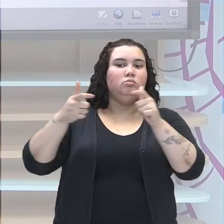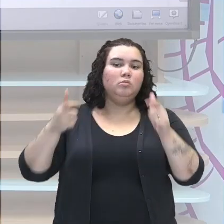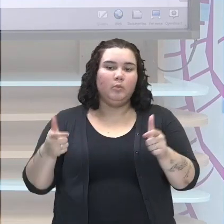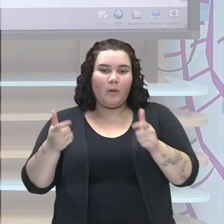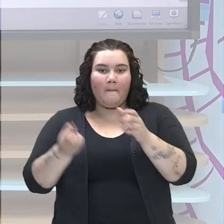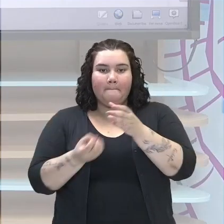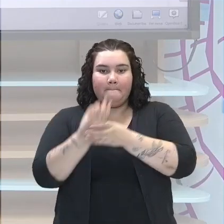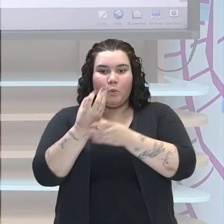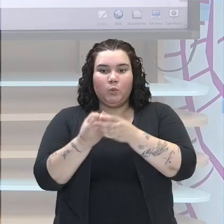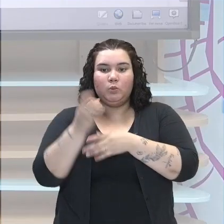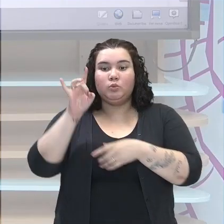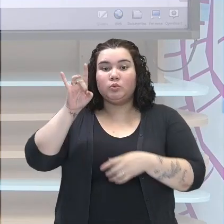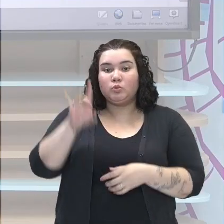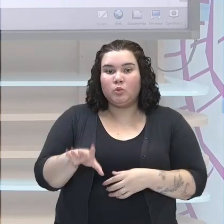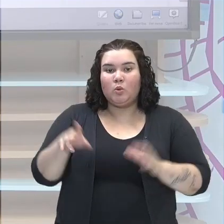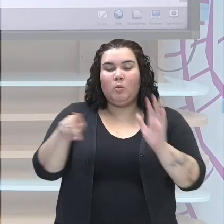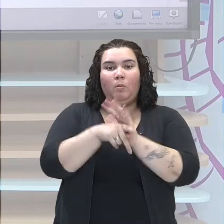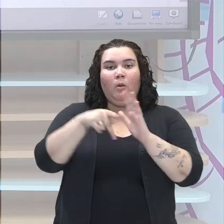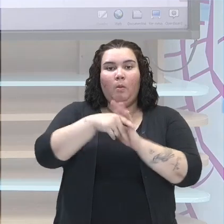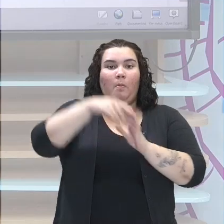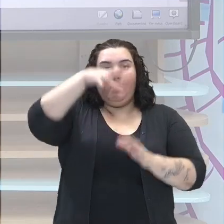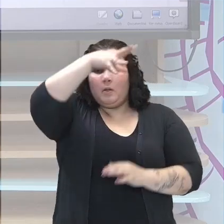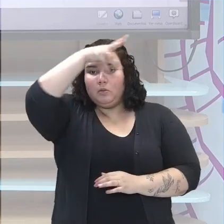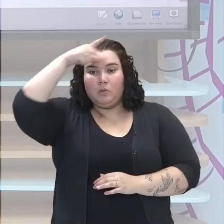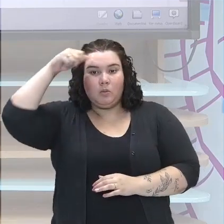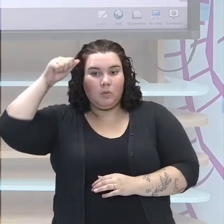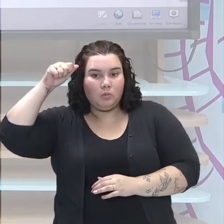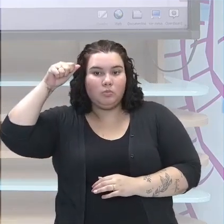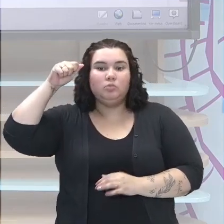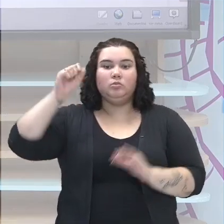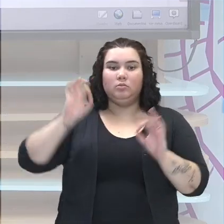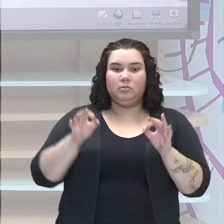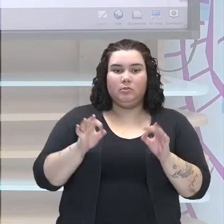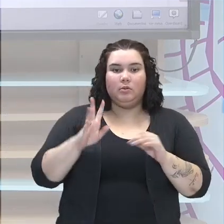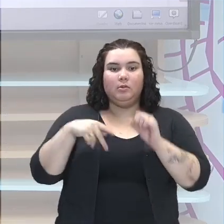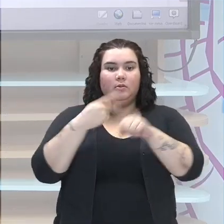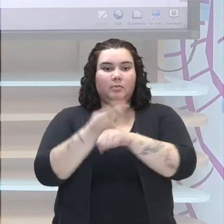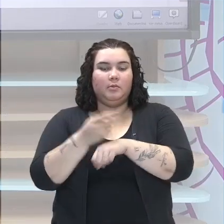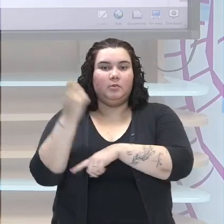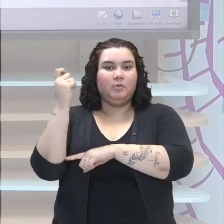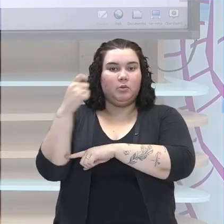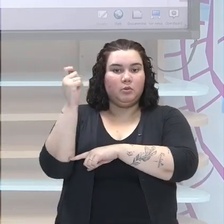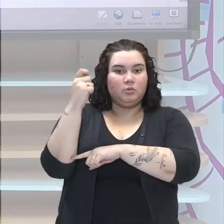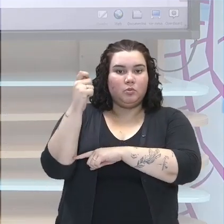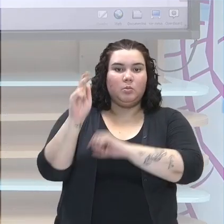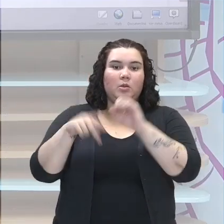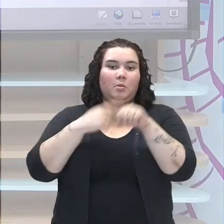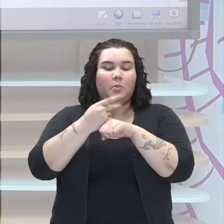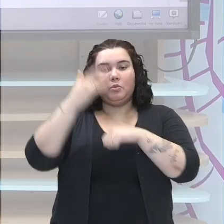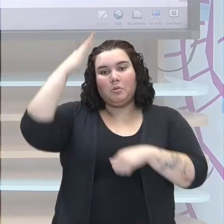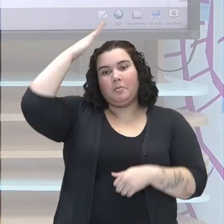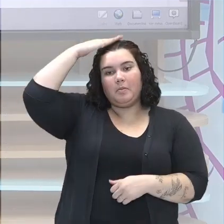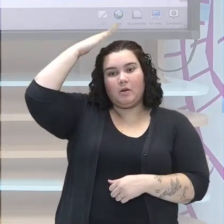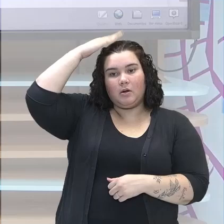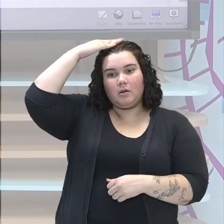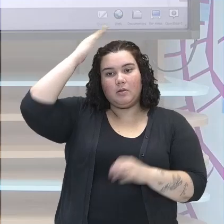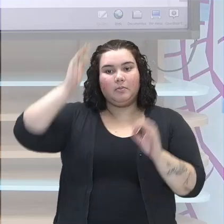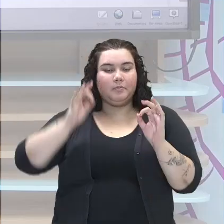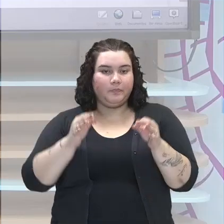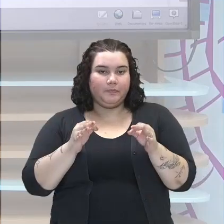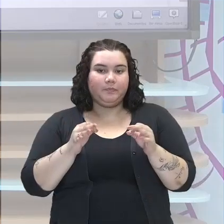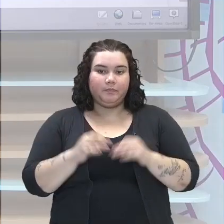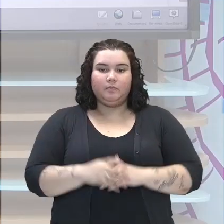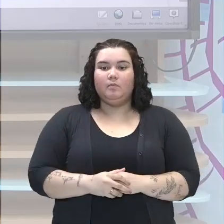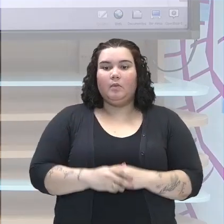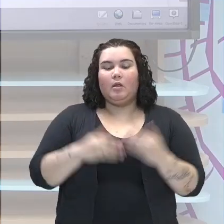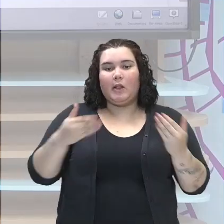produção só do estado do Mato Grosso. Né? Depois vem o Rio Grande do Sul, depois vem o Paraná. Mas são áreas que dependem muito desse tipo de produção. Então